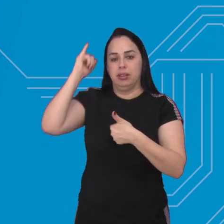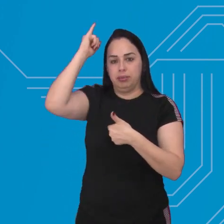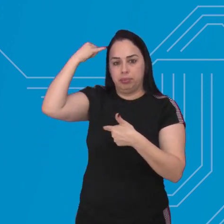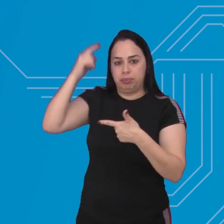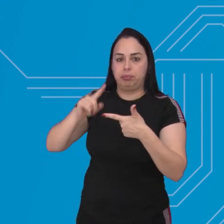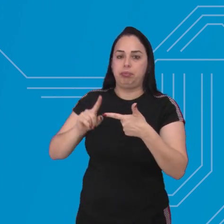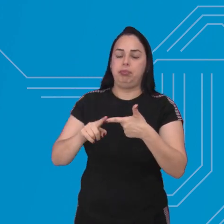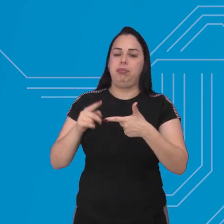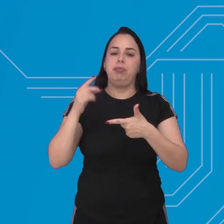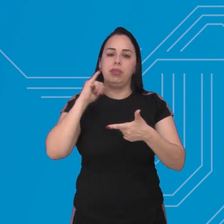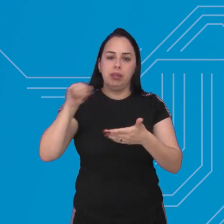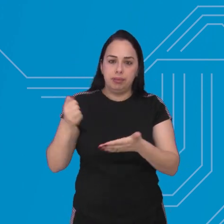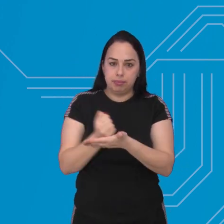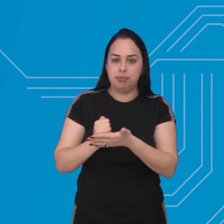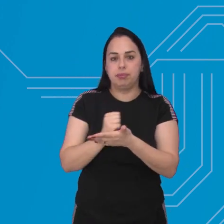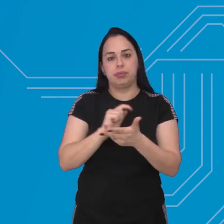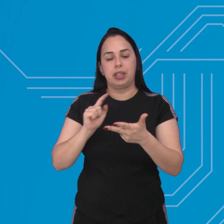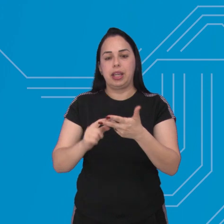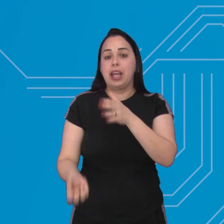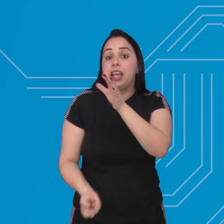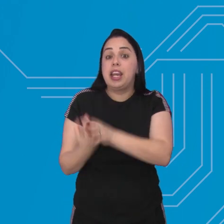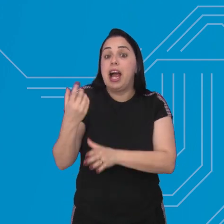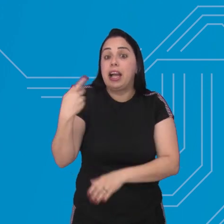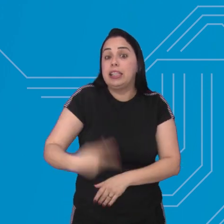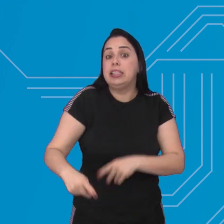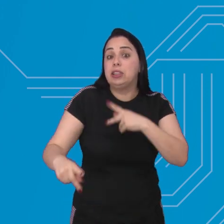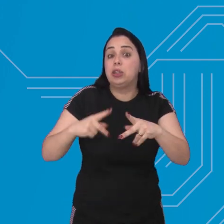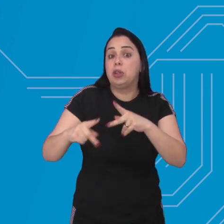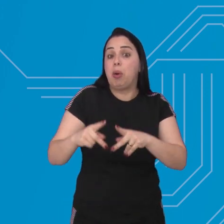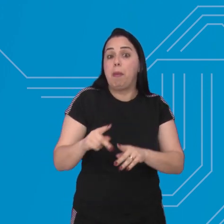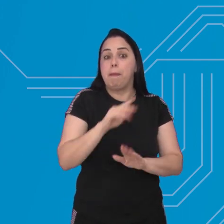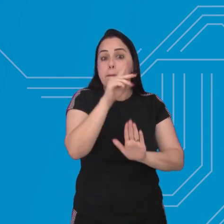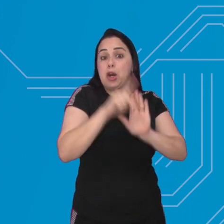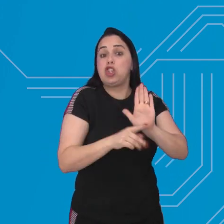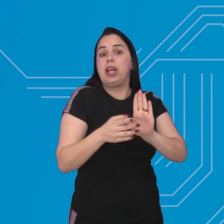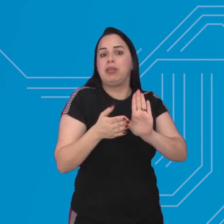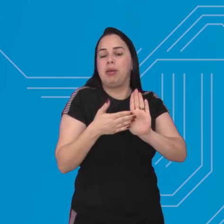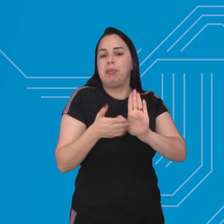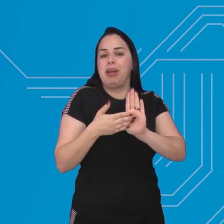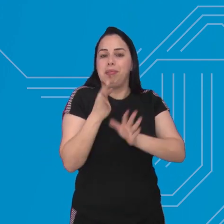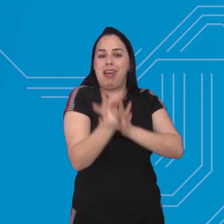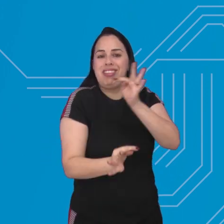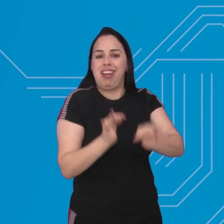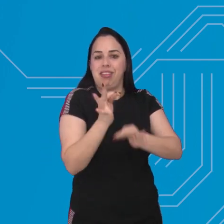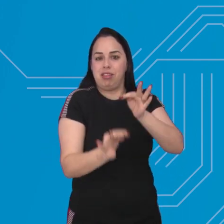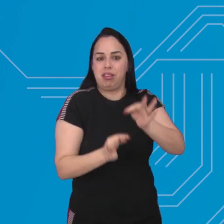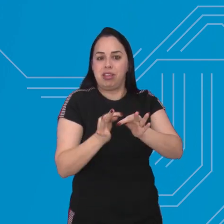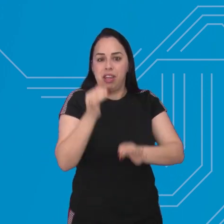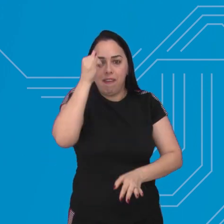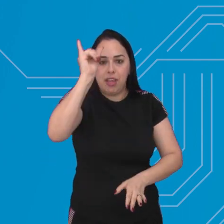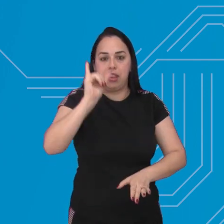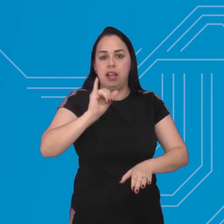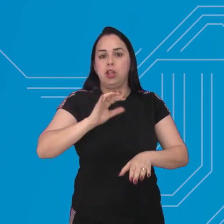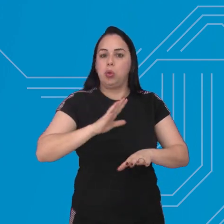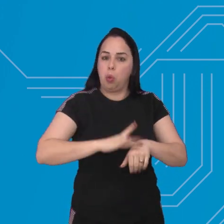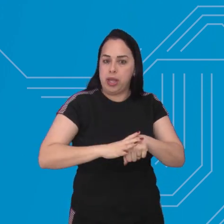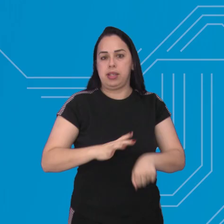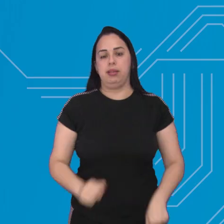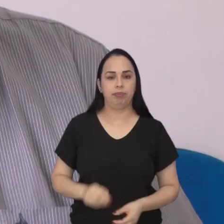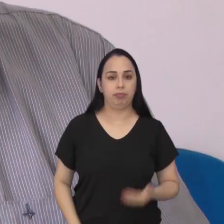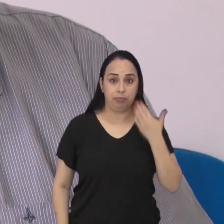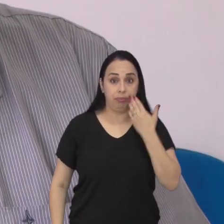da Farmácia, Milton Vieira Filho e Zé Luiz, que quer criar em São José um programa voltado para o tratamento e prevenção da